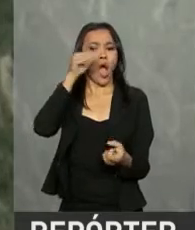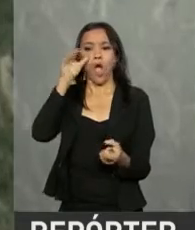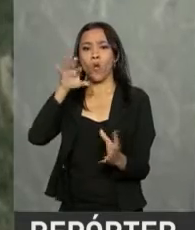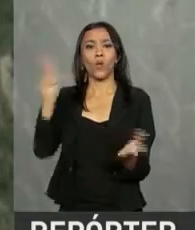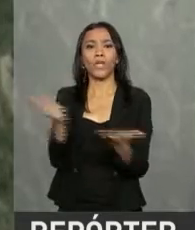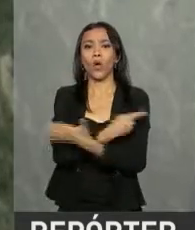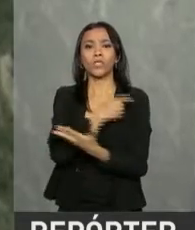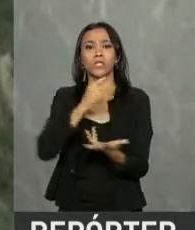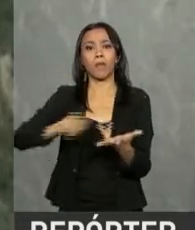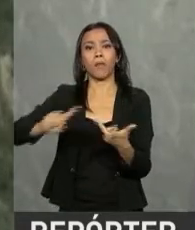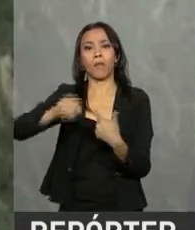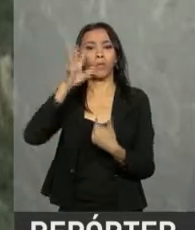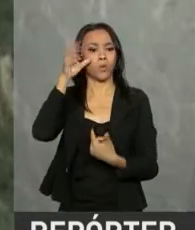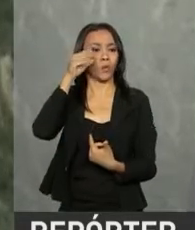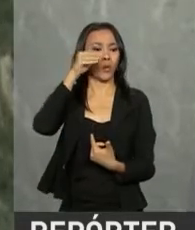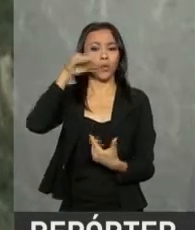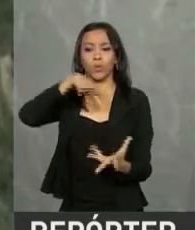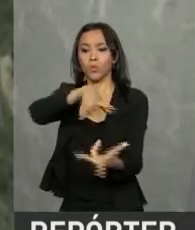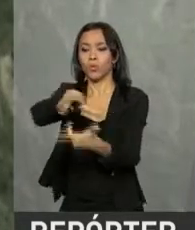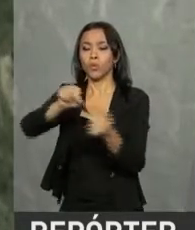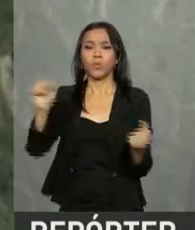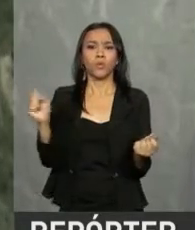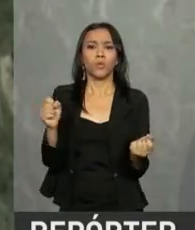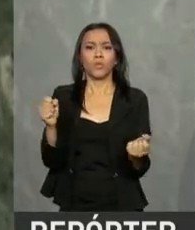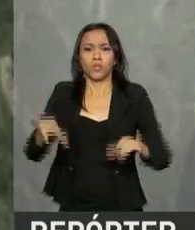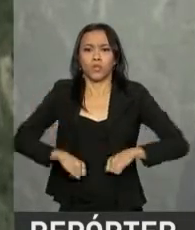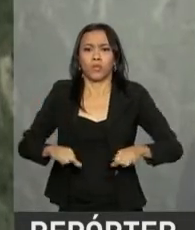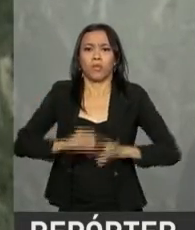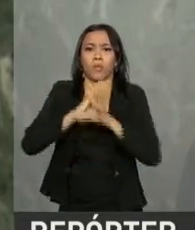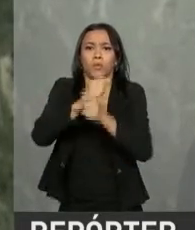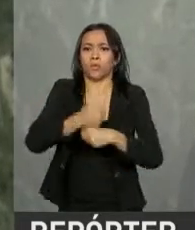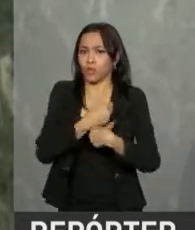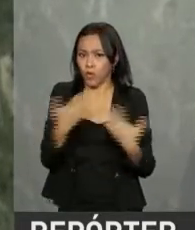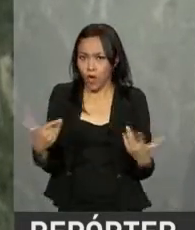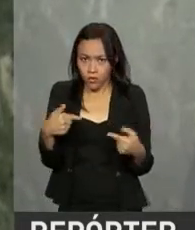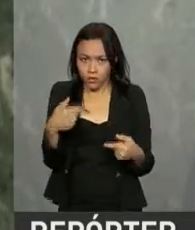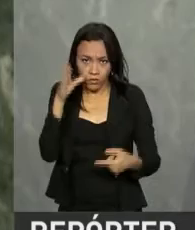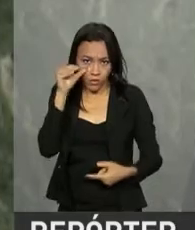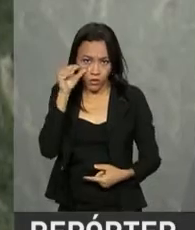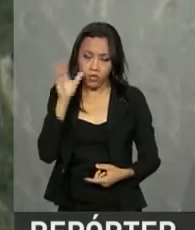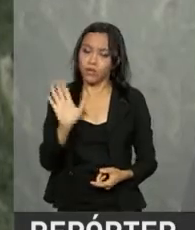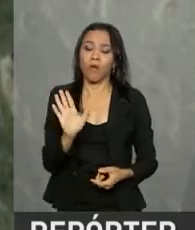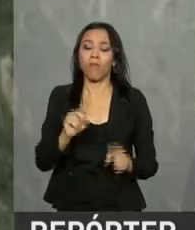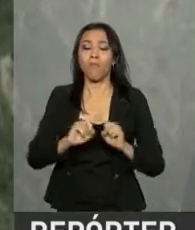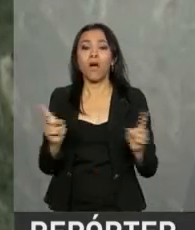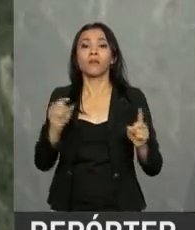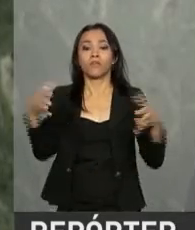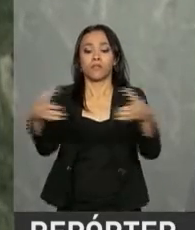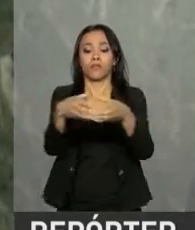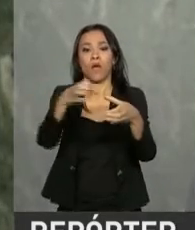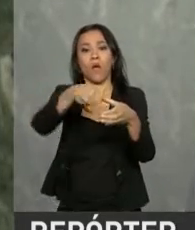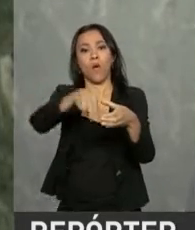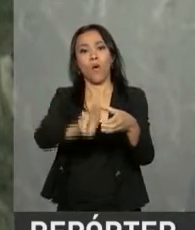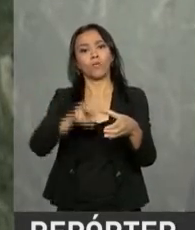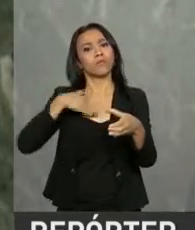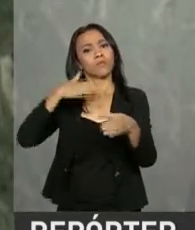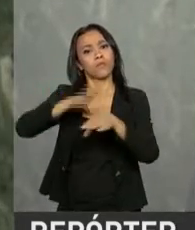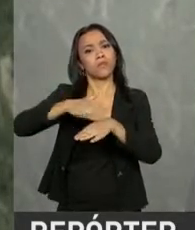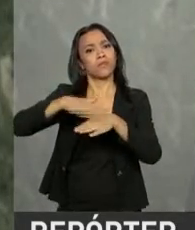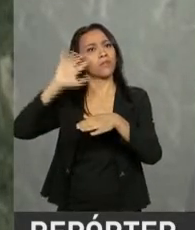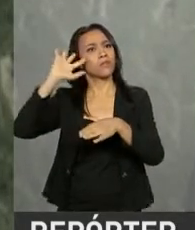e condenação dos flagelos mundiais. Deve afirmar-se como fonte de soluções